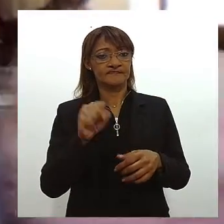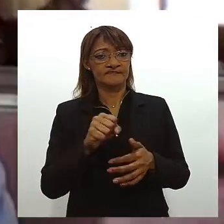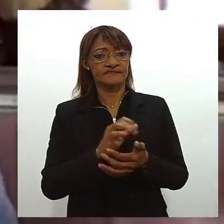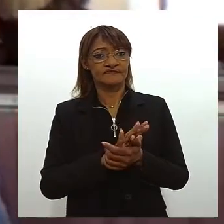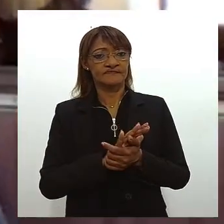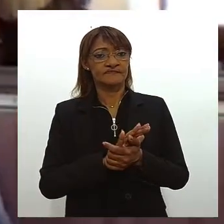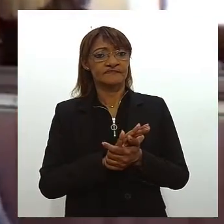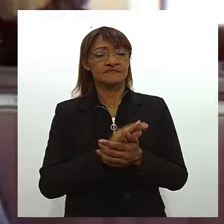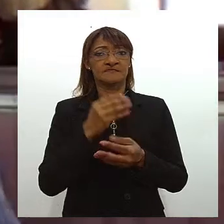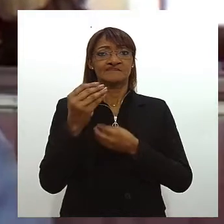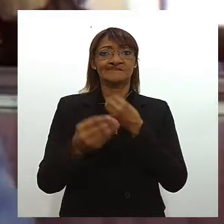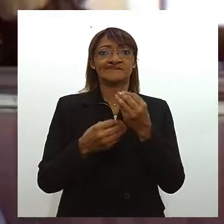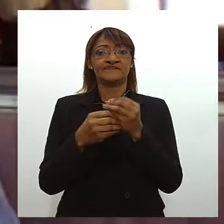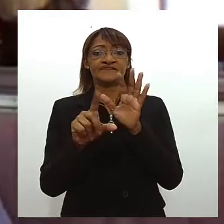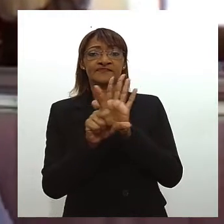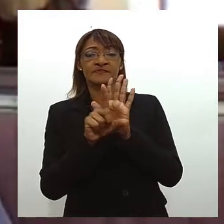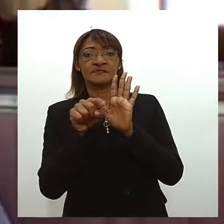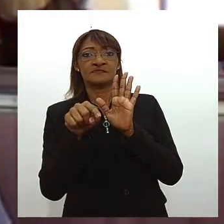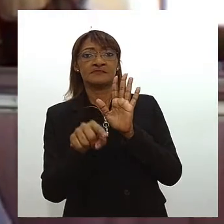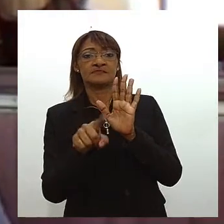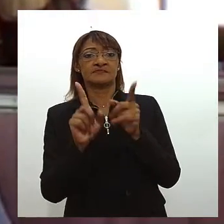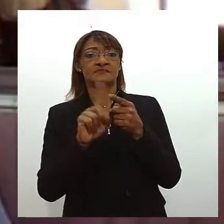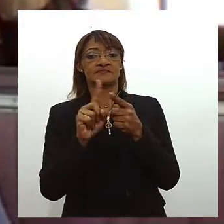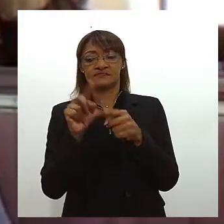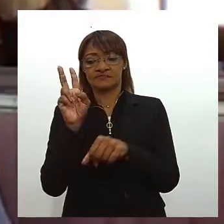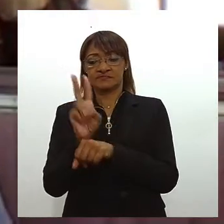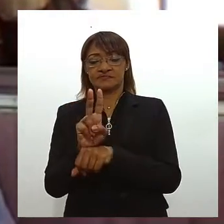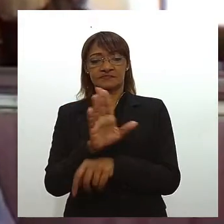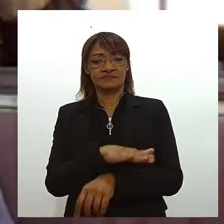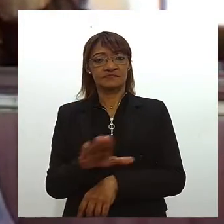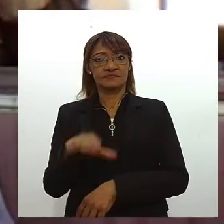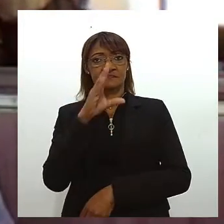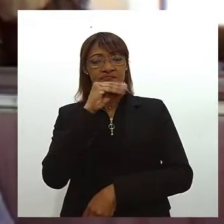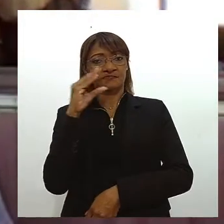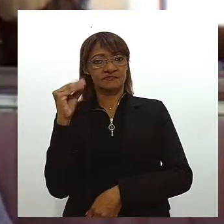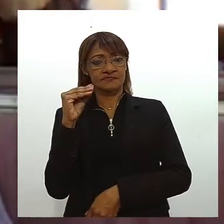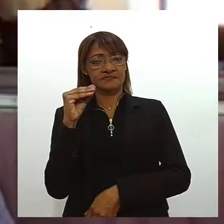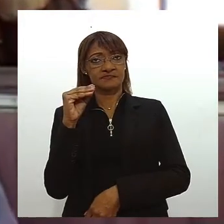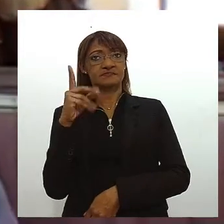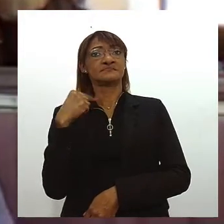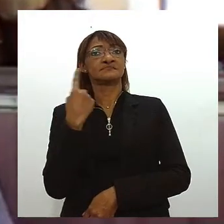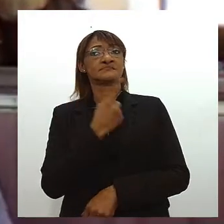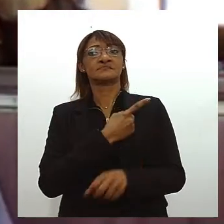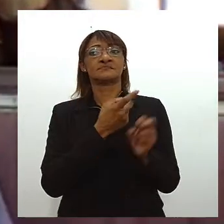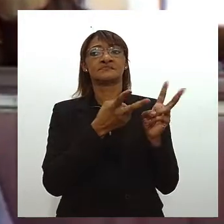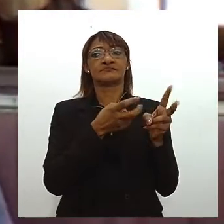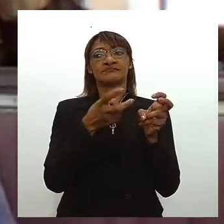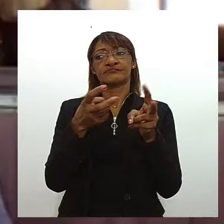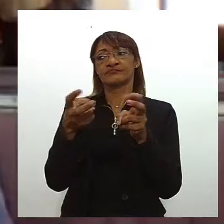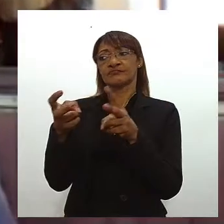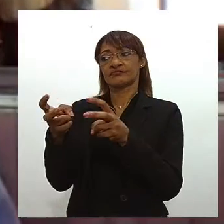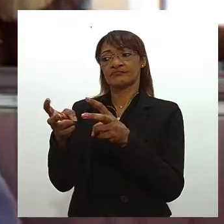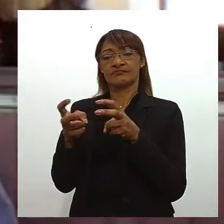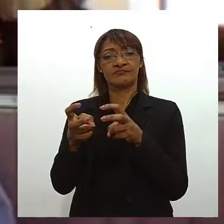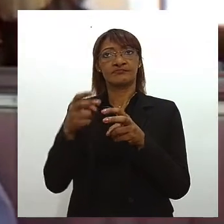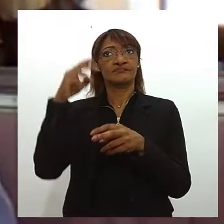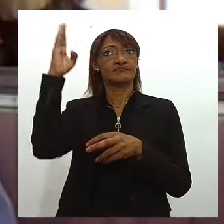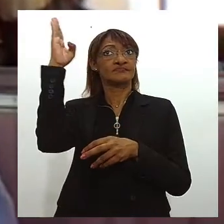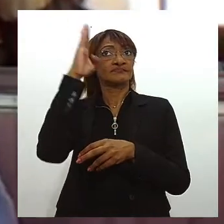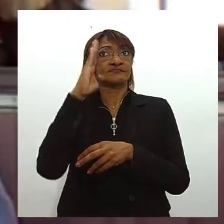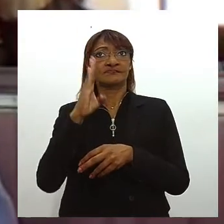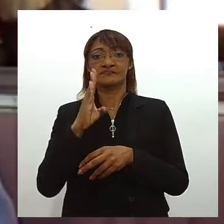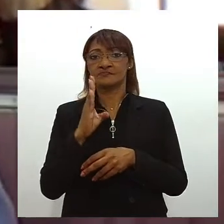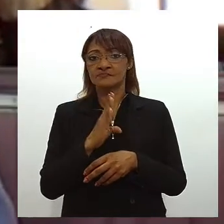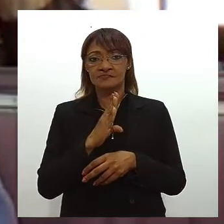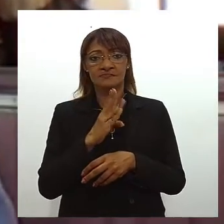luz do que está previsto na legislação protetiva da criança e do adolescente. Se nós formos observar, o Brasil,